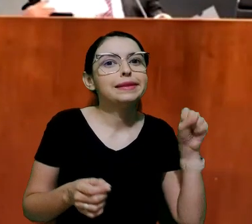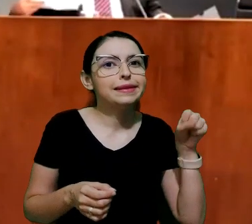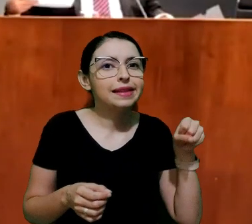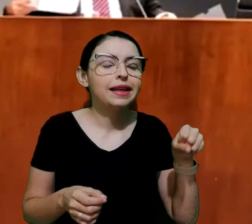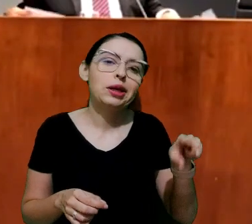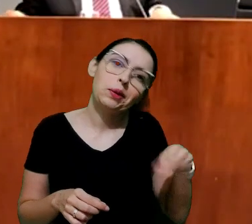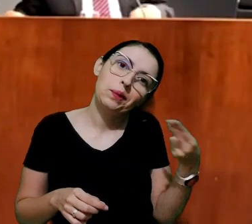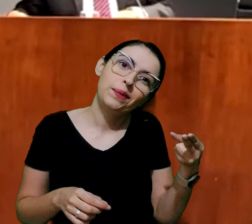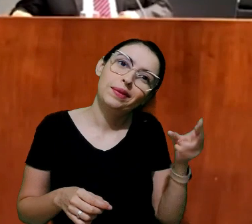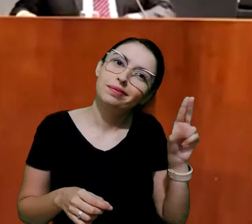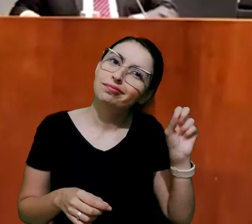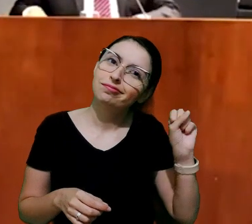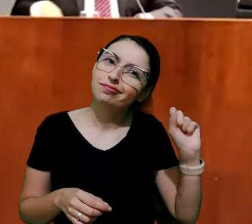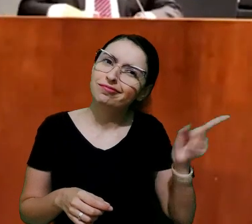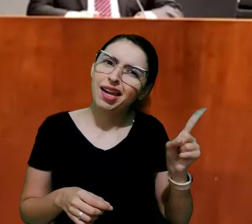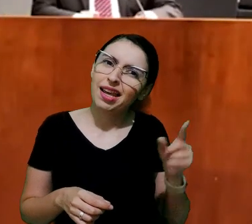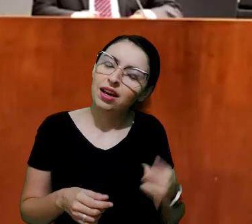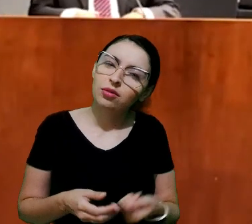essa matéria não foi devolvida.